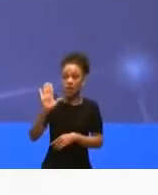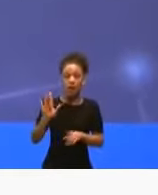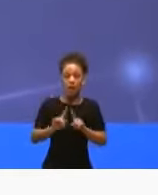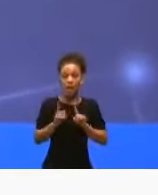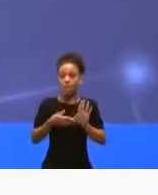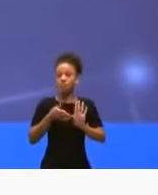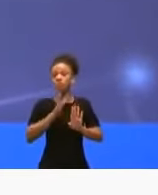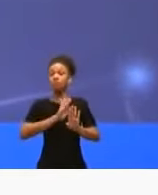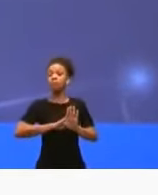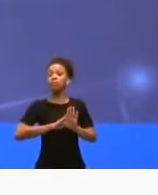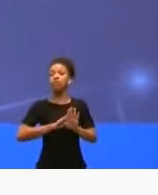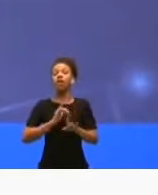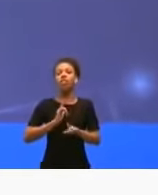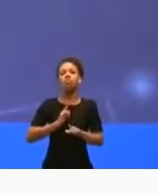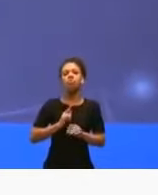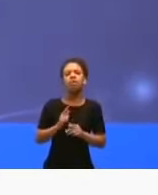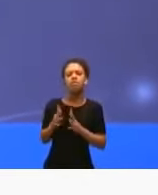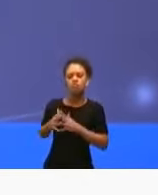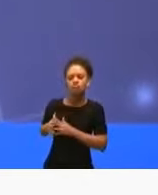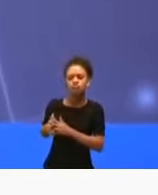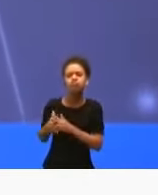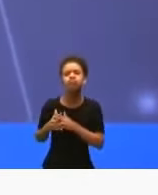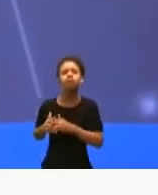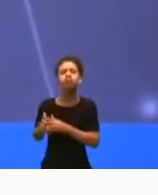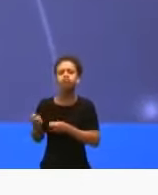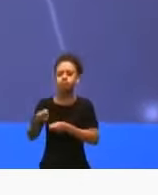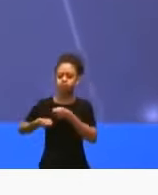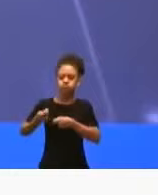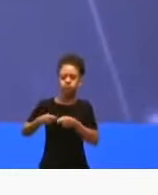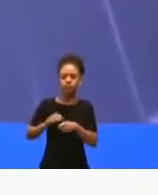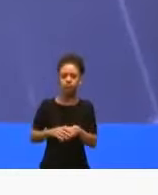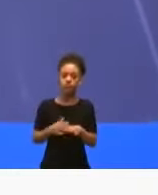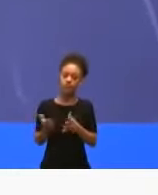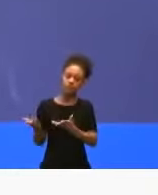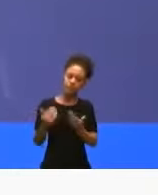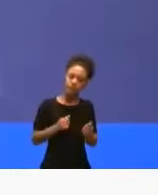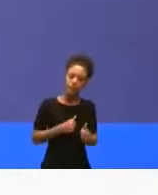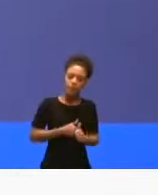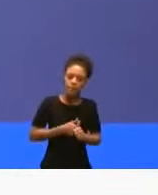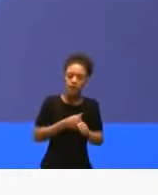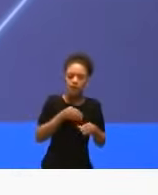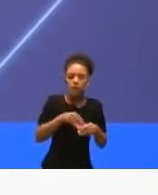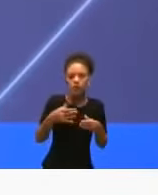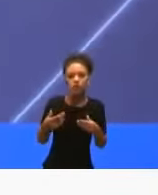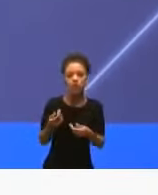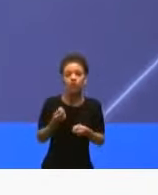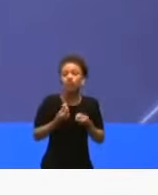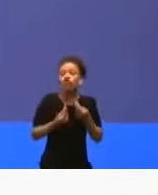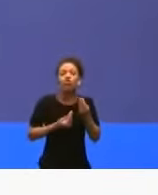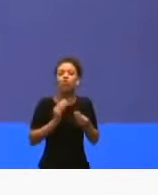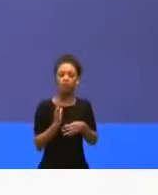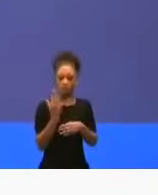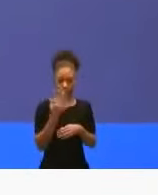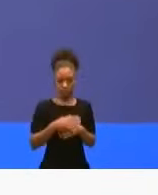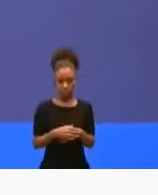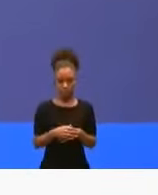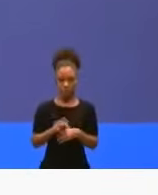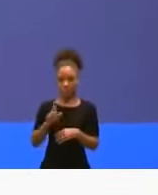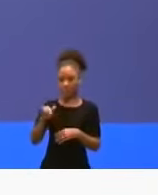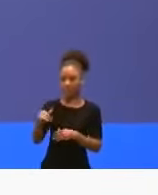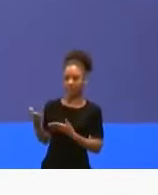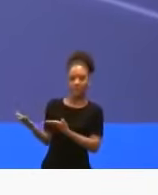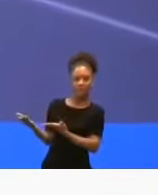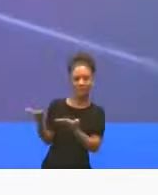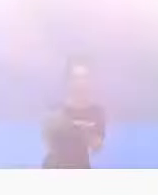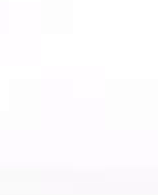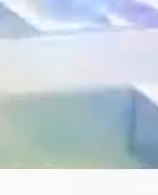tudo, tem muita operação de excelência. Então eu convido vocês agora para acompanhar o conteúdo sobre a logística Via. Ai, agora Fernando sim. Gasparini, é